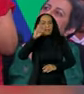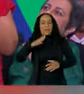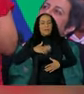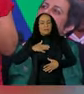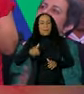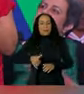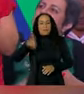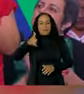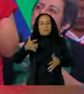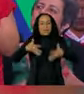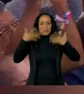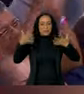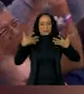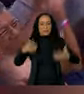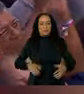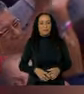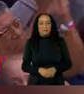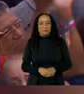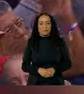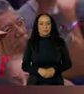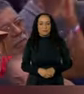alegria...